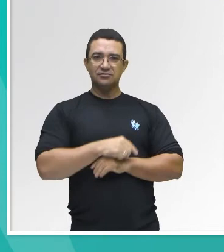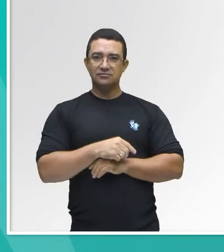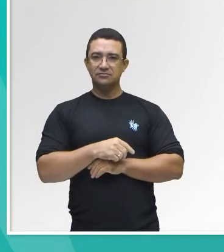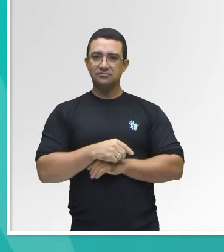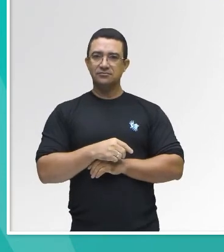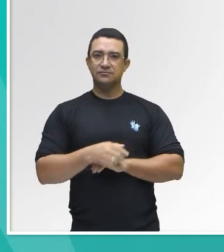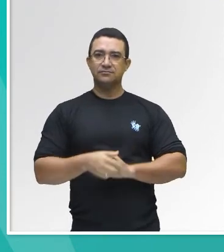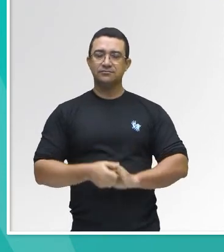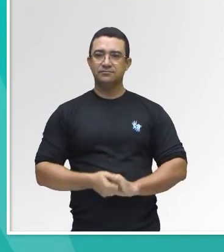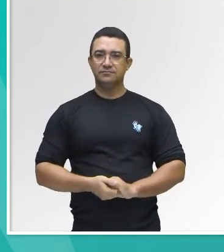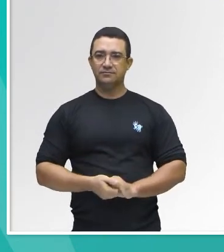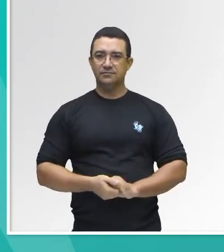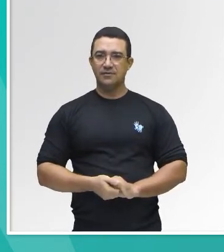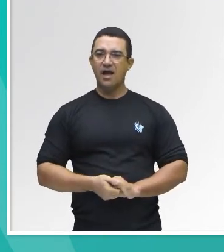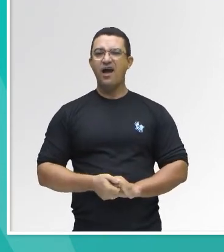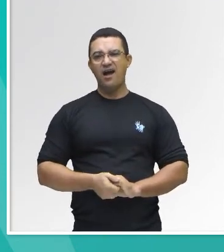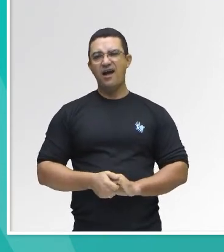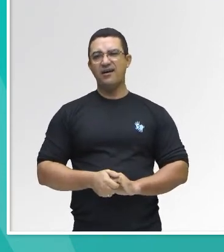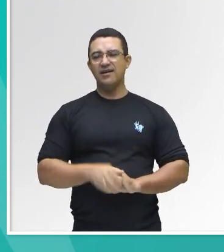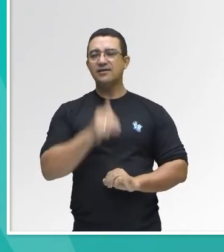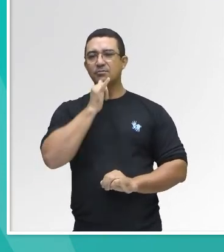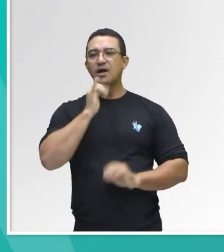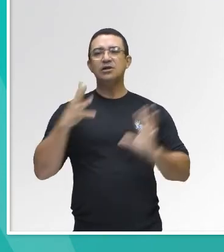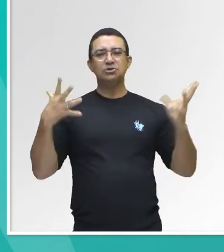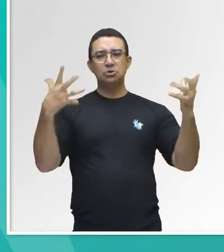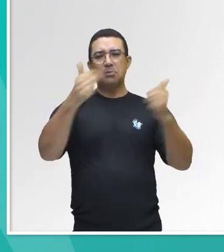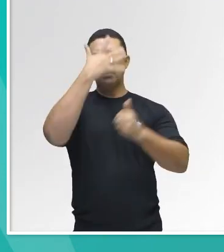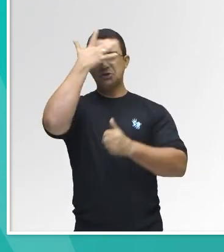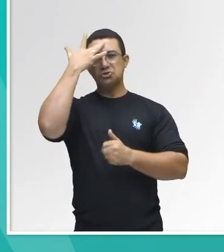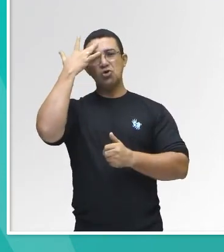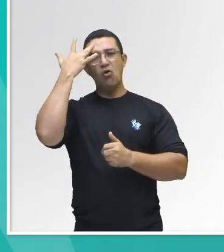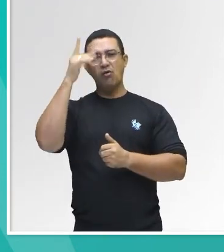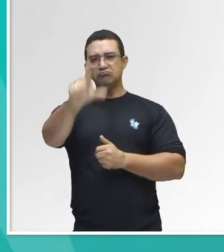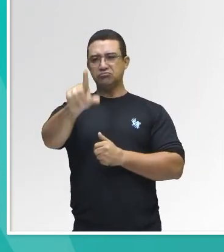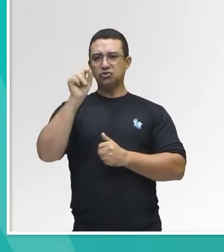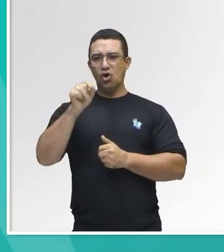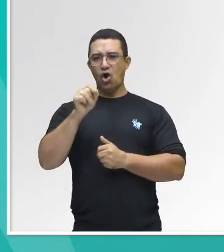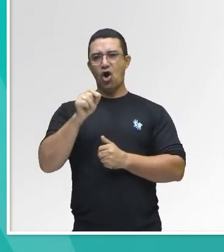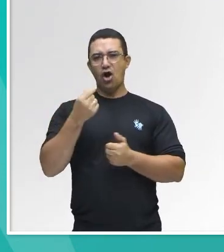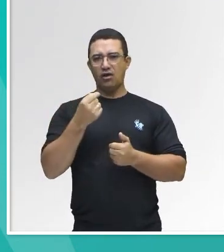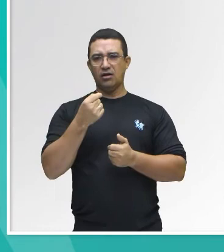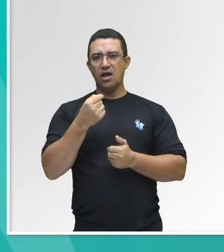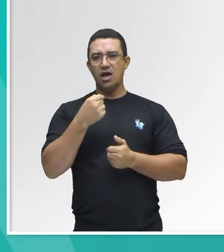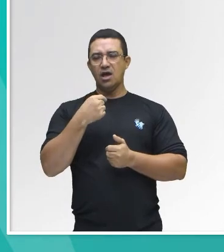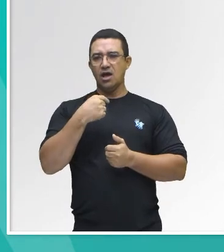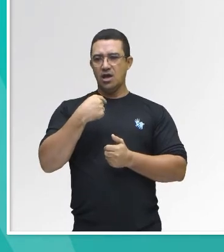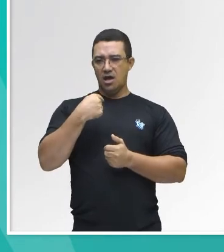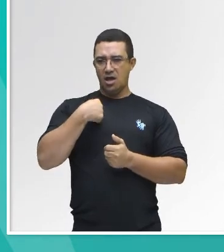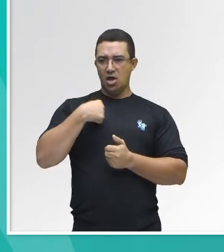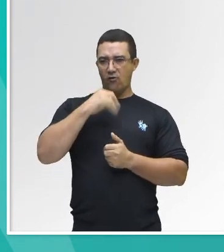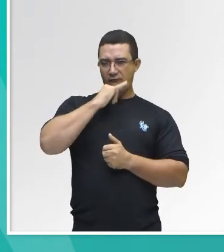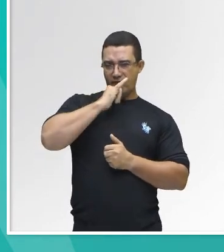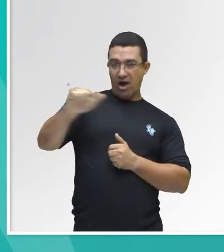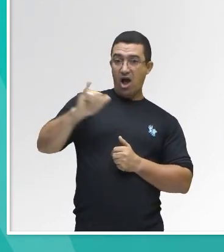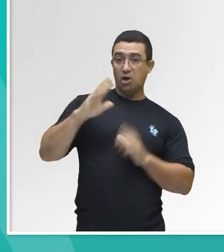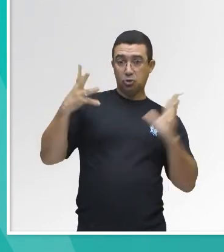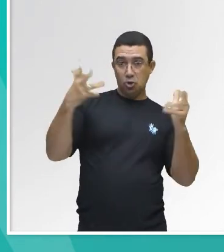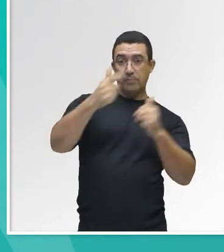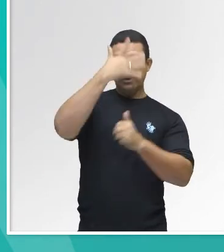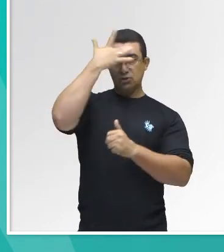se a gente estivesse falando, todo mundo prefere essa coisa. Quando eu falo assim para minha filha, todo mundo está